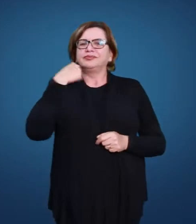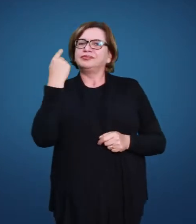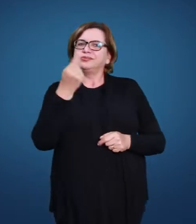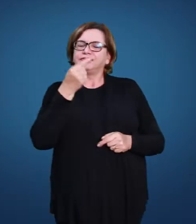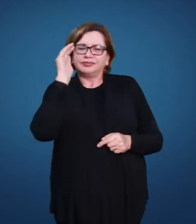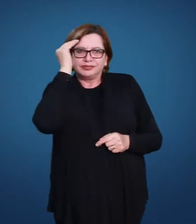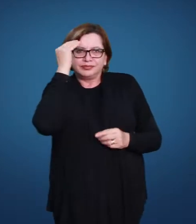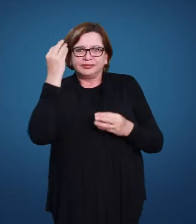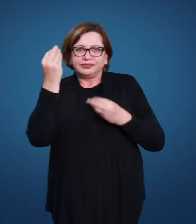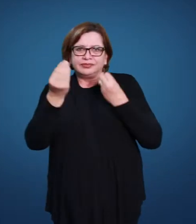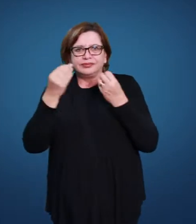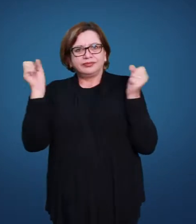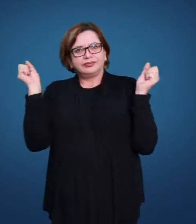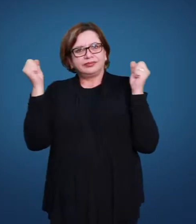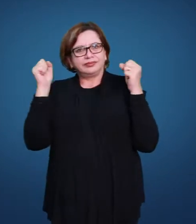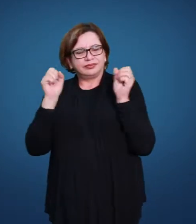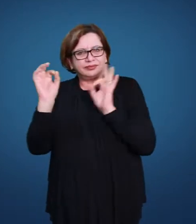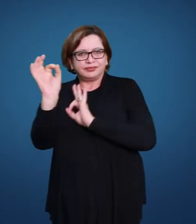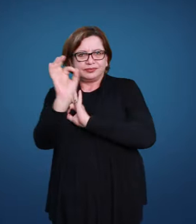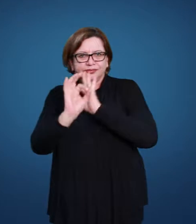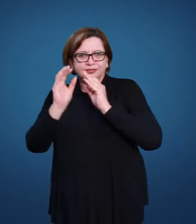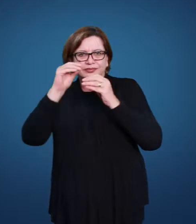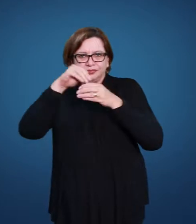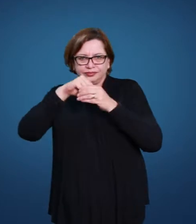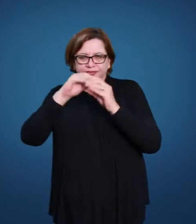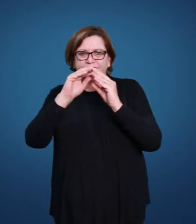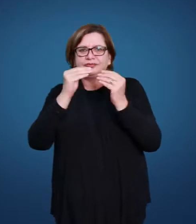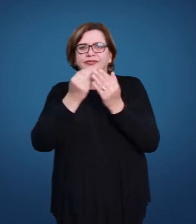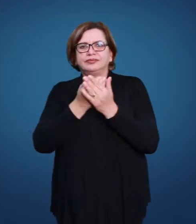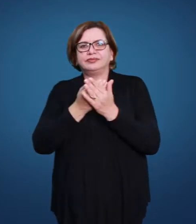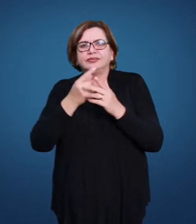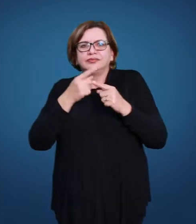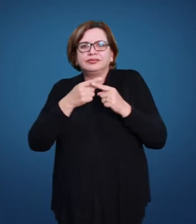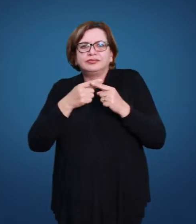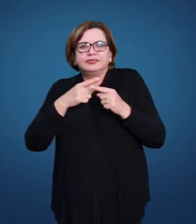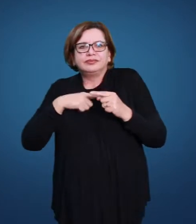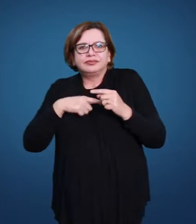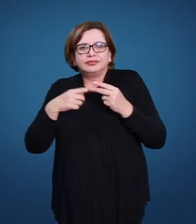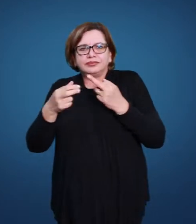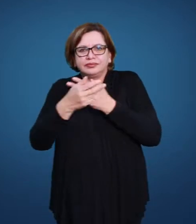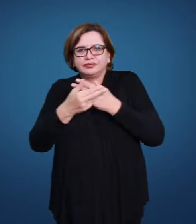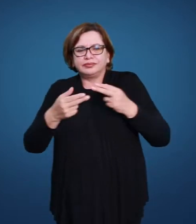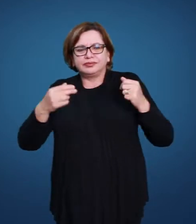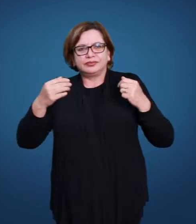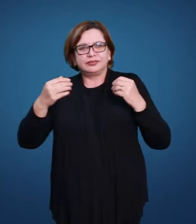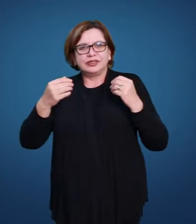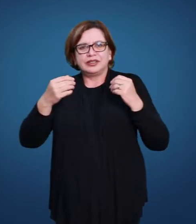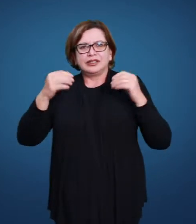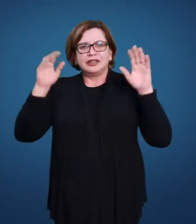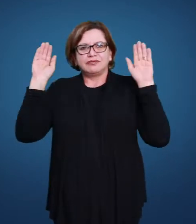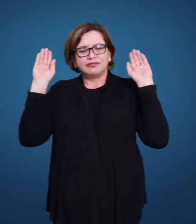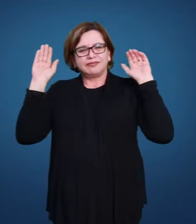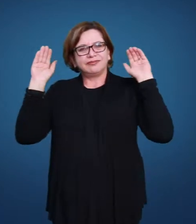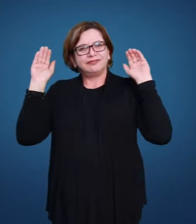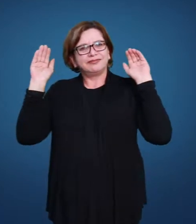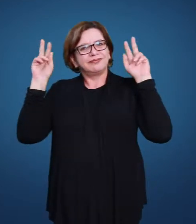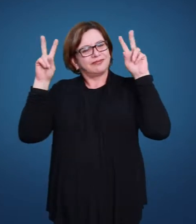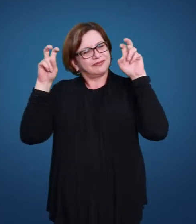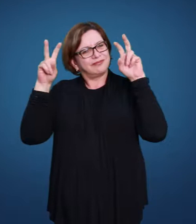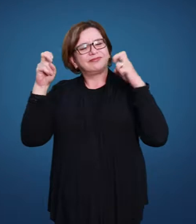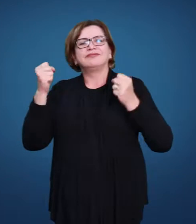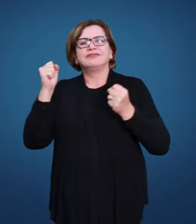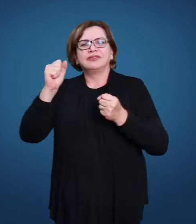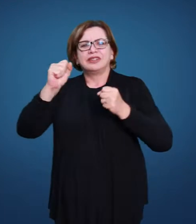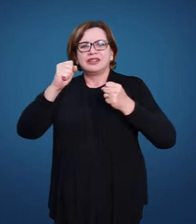como que a educação física hoje se estrutura na escola e por que ela tem como conteúdo a atividade física, o exercício físico,